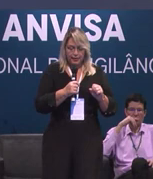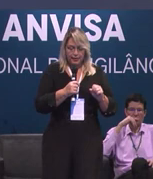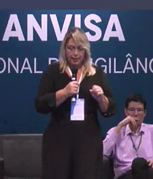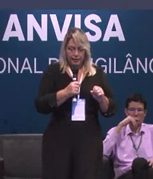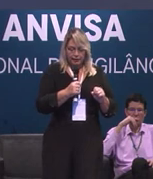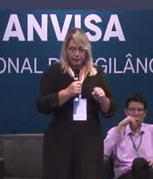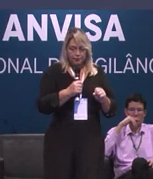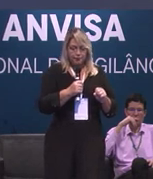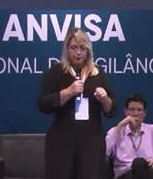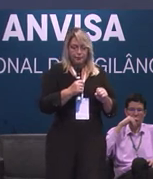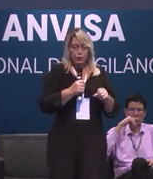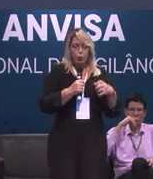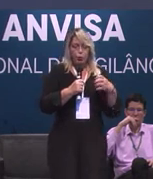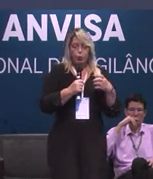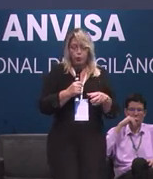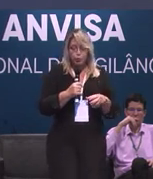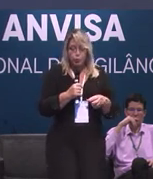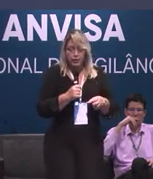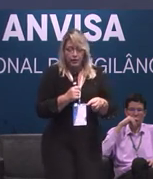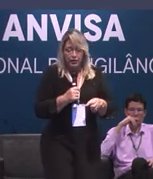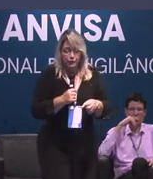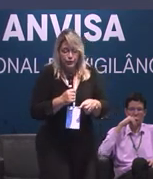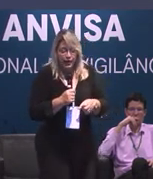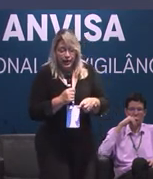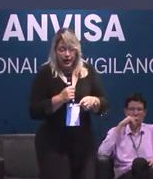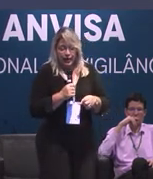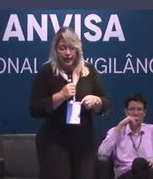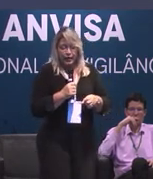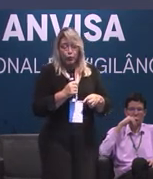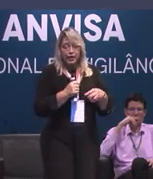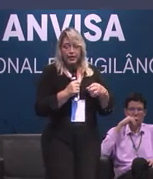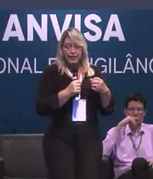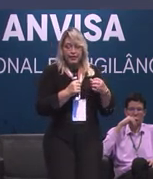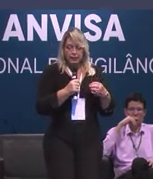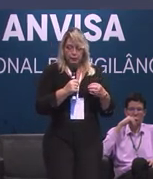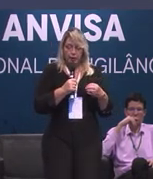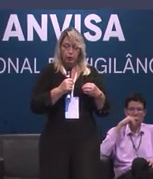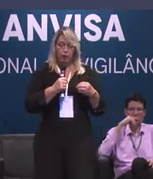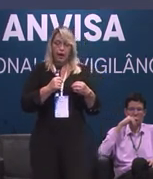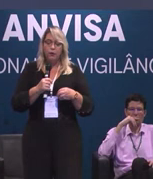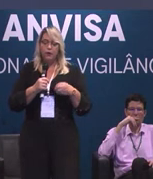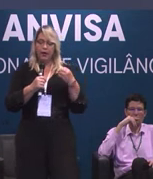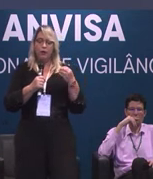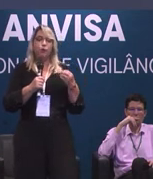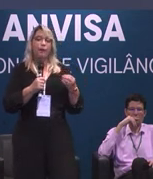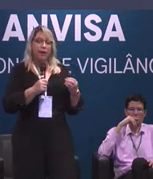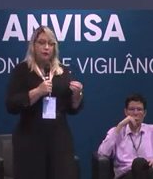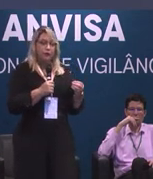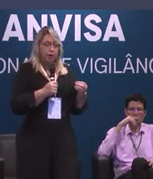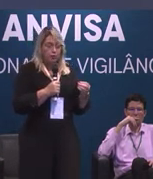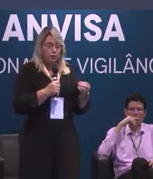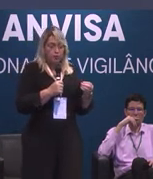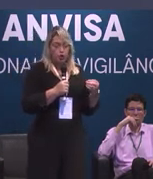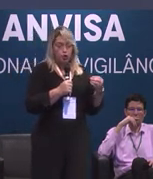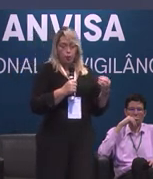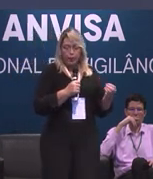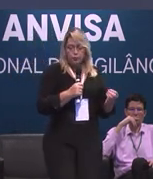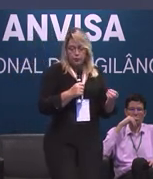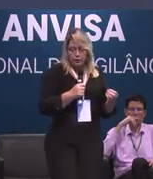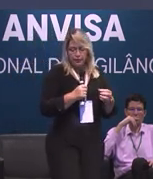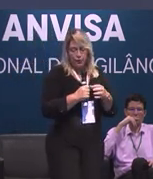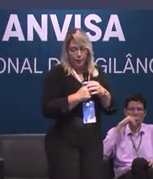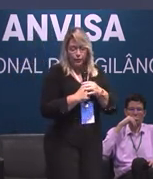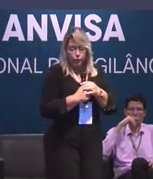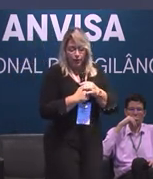parte. Como pontos positivos, no que diz respeito aos regulamentos e aos instrumentos que